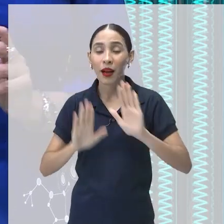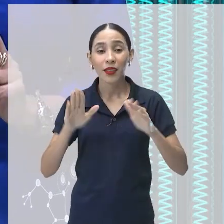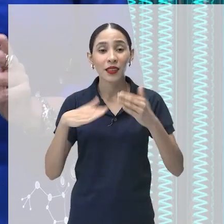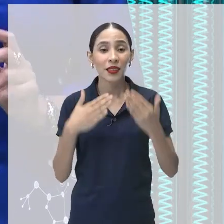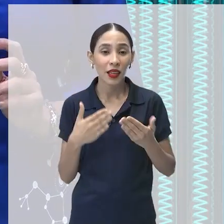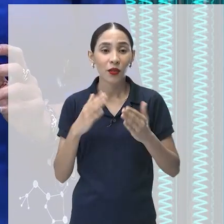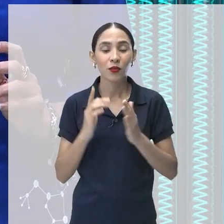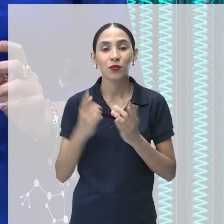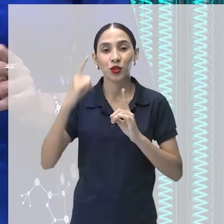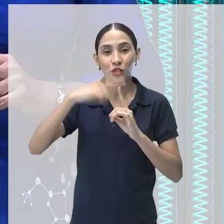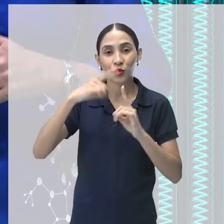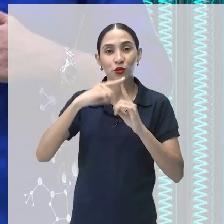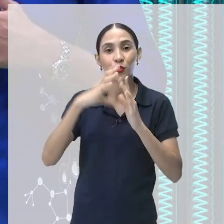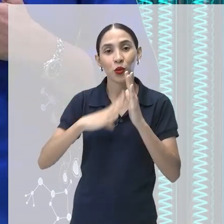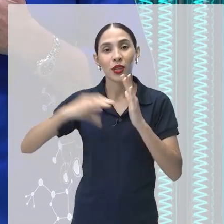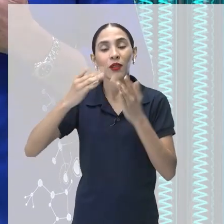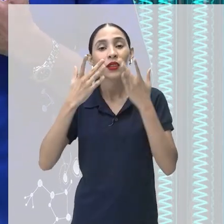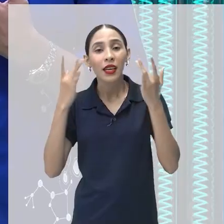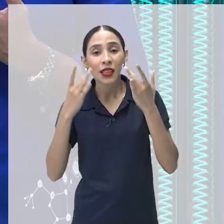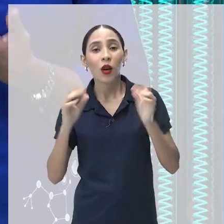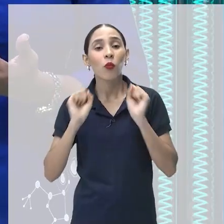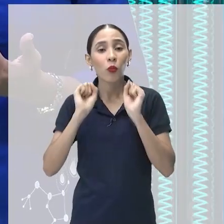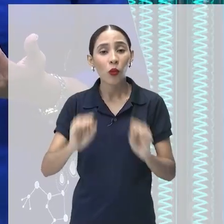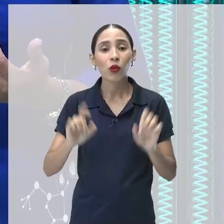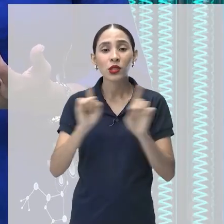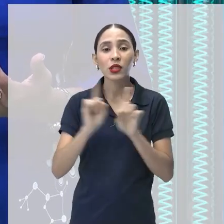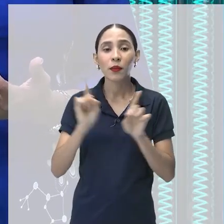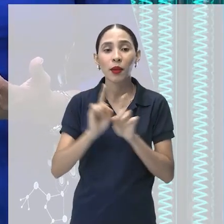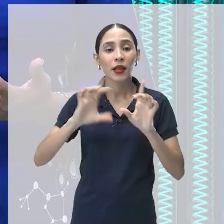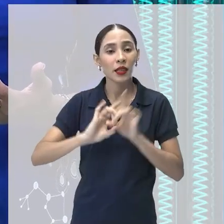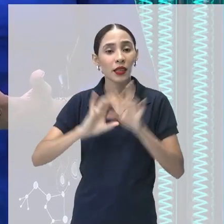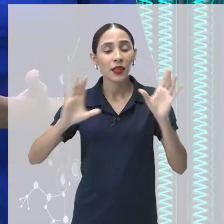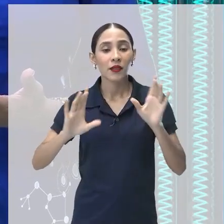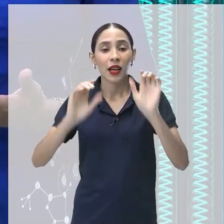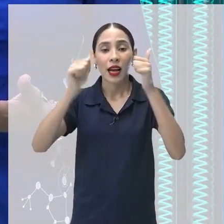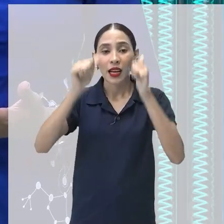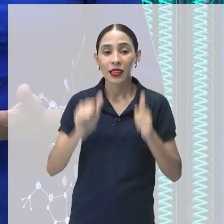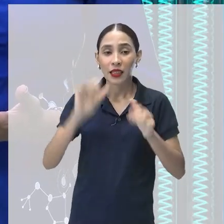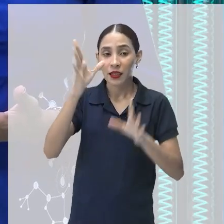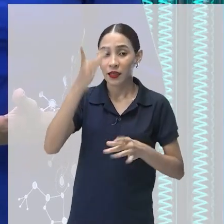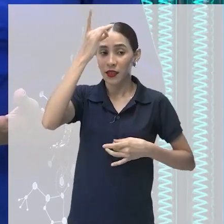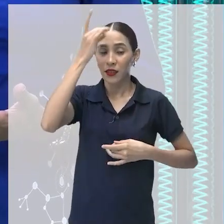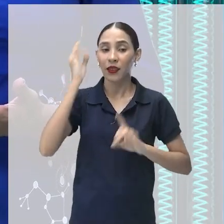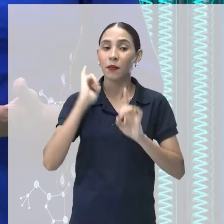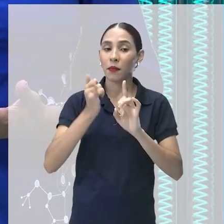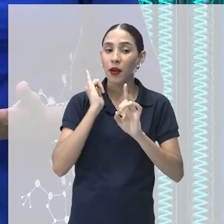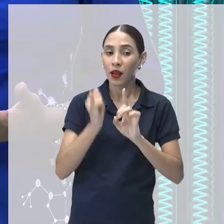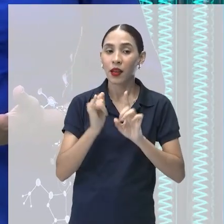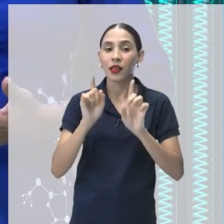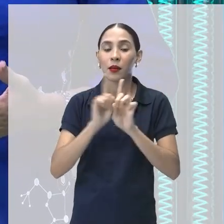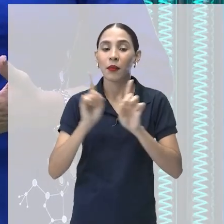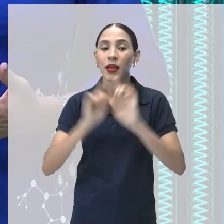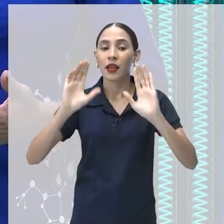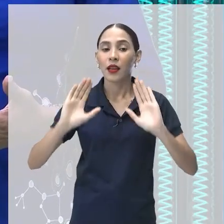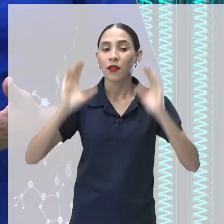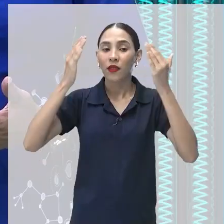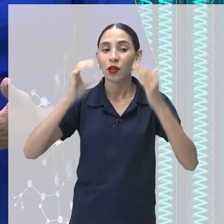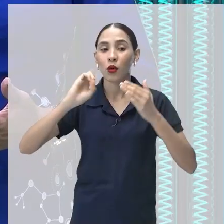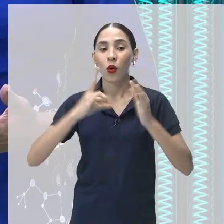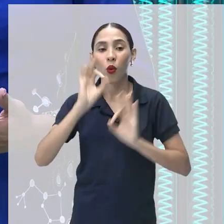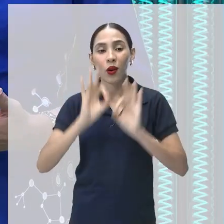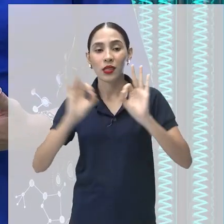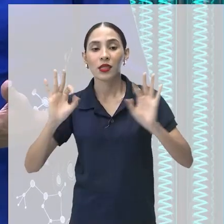mímica, enquanto gênero teatral, ela pode ser literal, enquanto intérprete narra enredos, relata eventos,